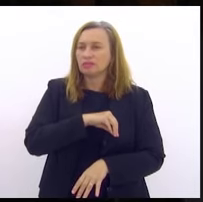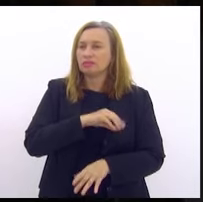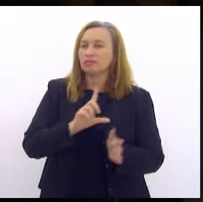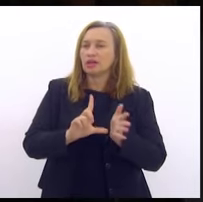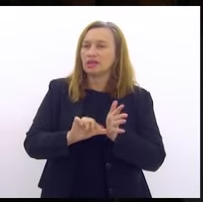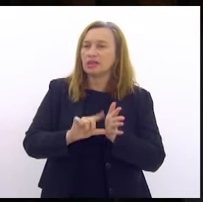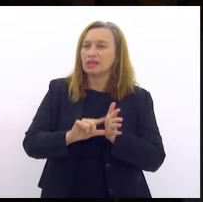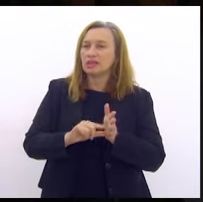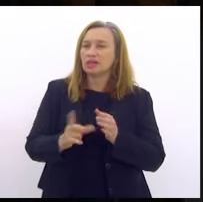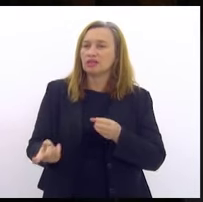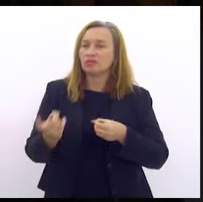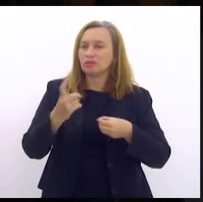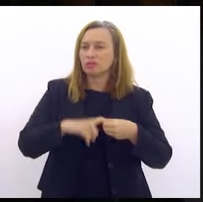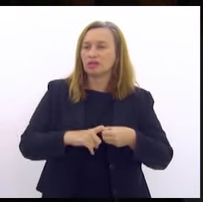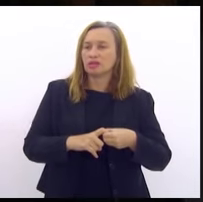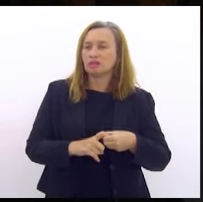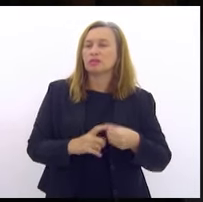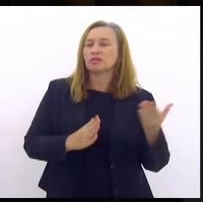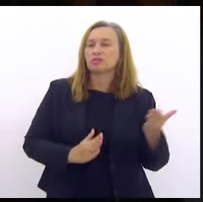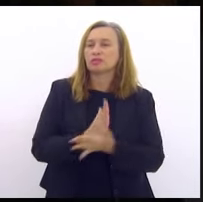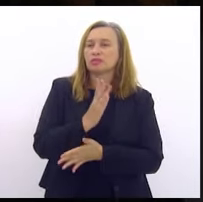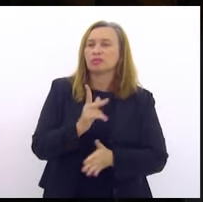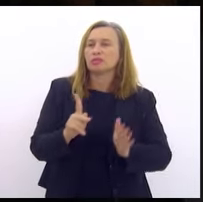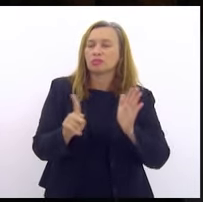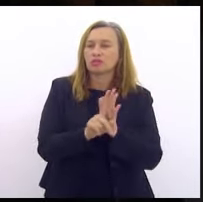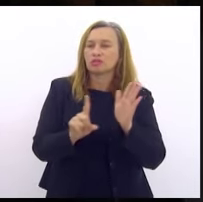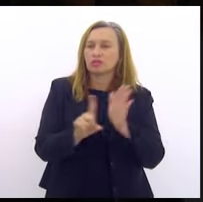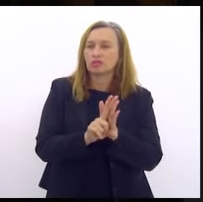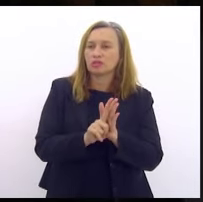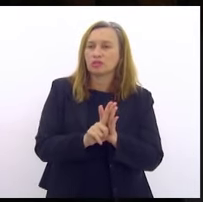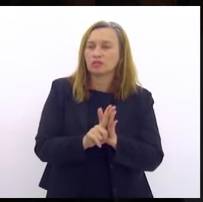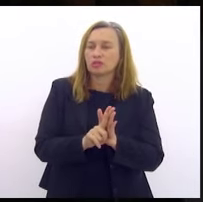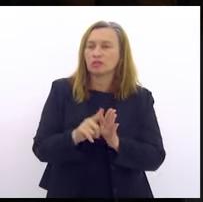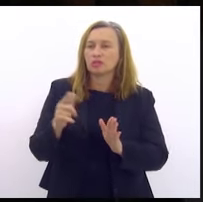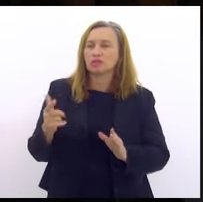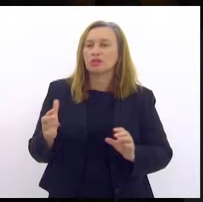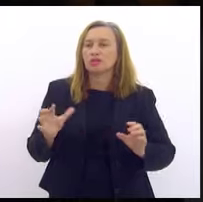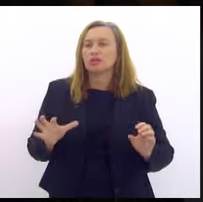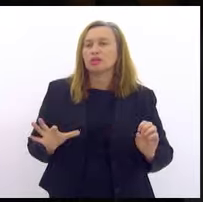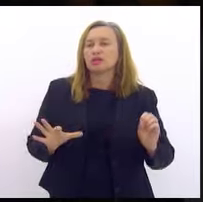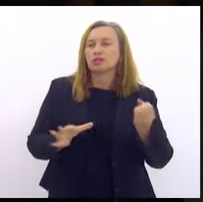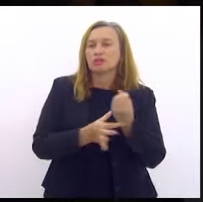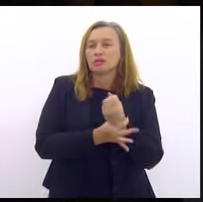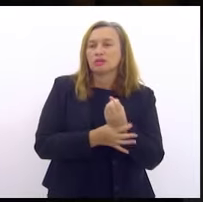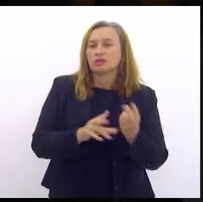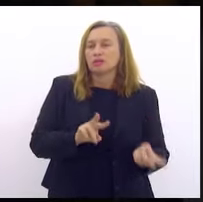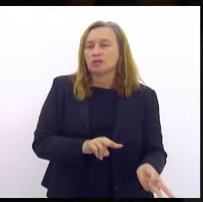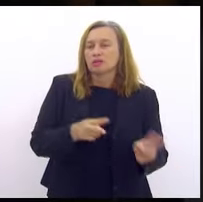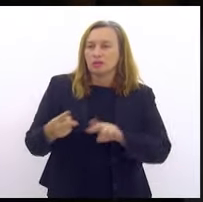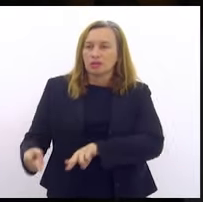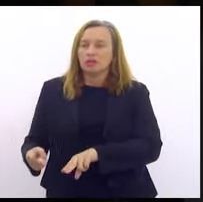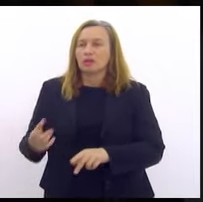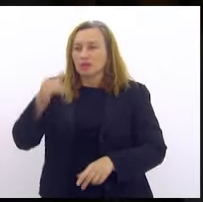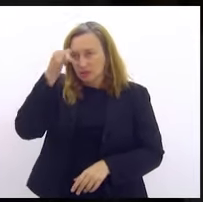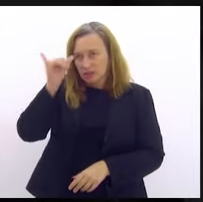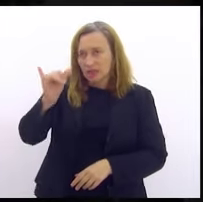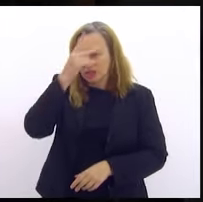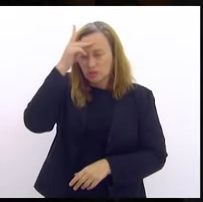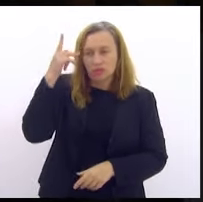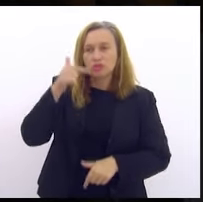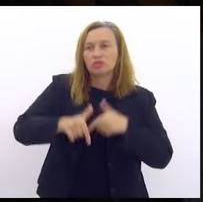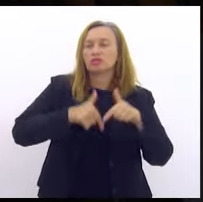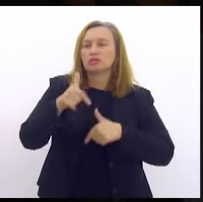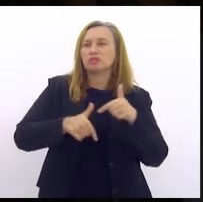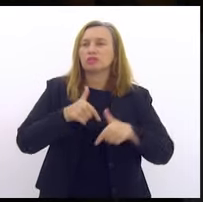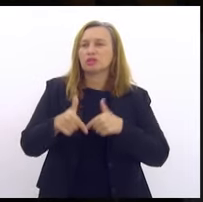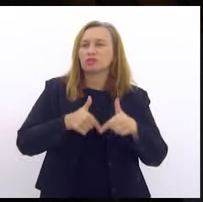estão. Aprovar esse projeto de lei e garantir essa migração é evitar que esses trabalhadores fiquem décadas na